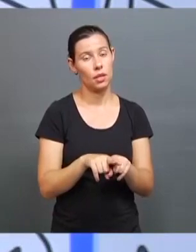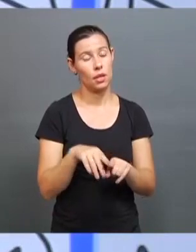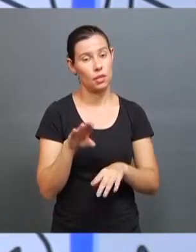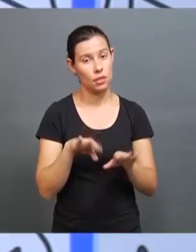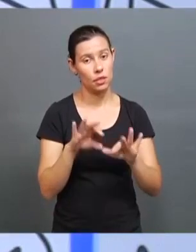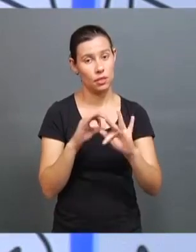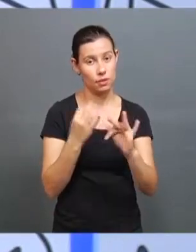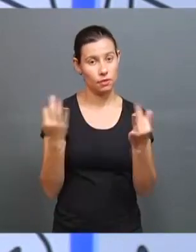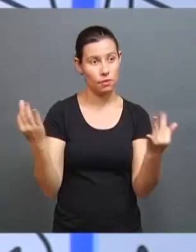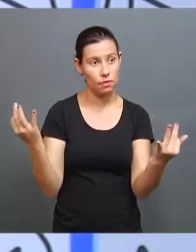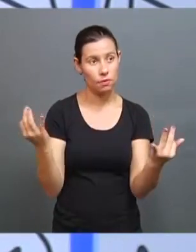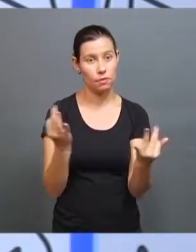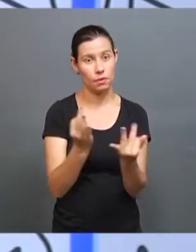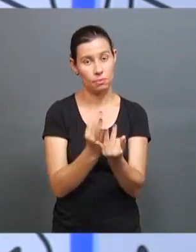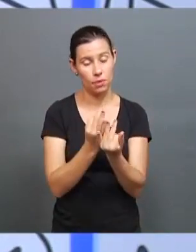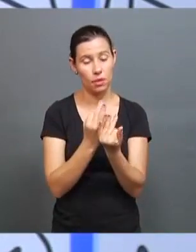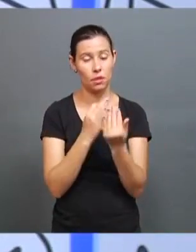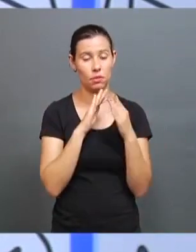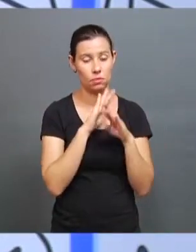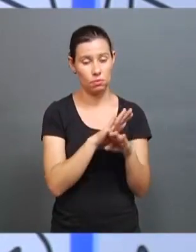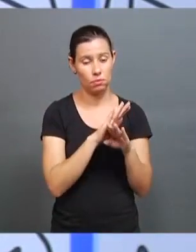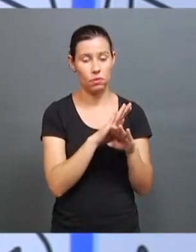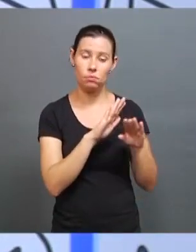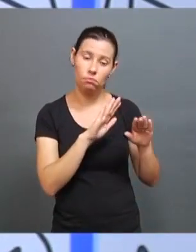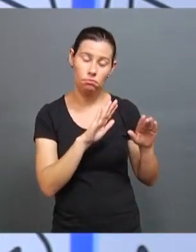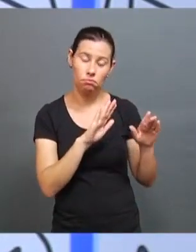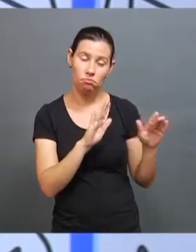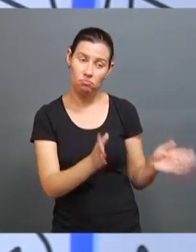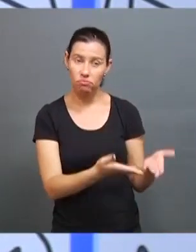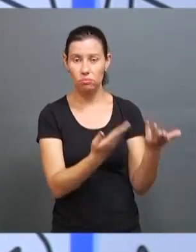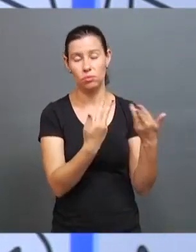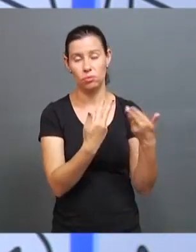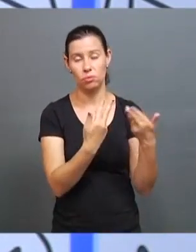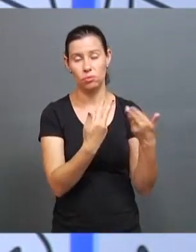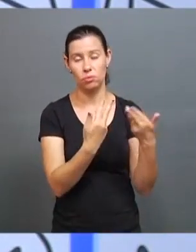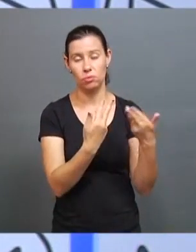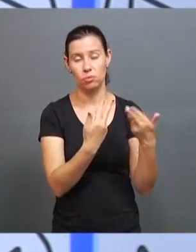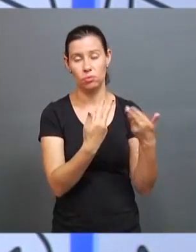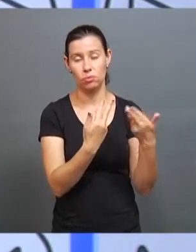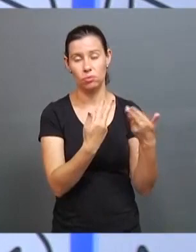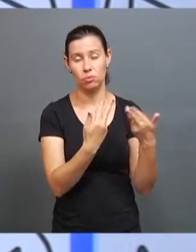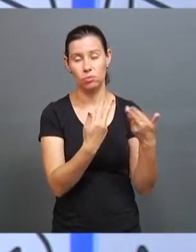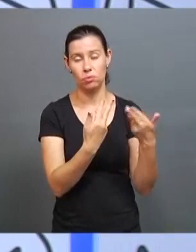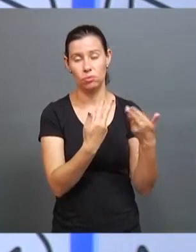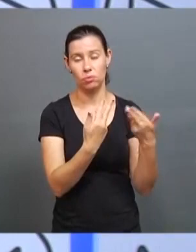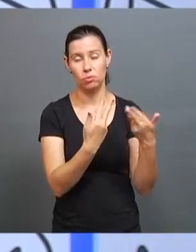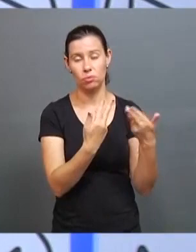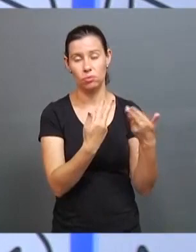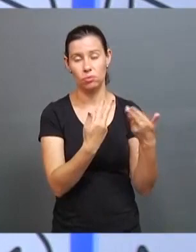daquela família. Então, o que eu acho importante trazer para essa discussão,